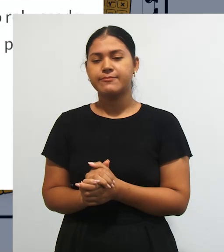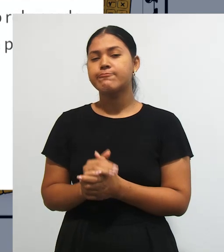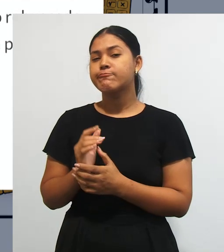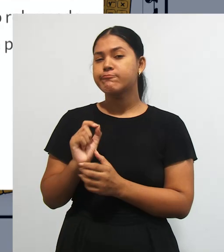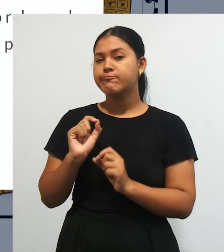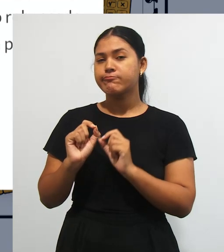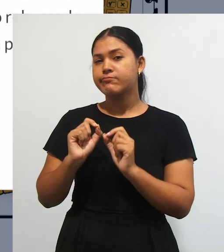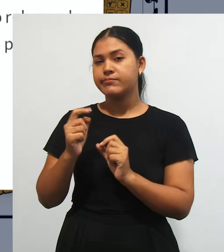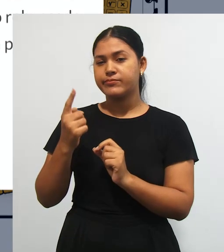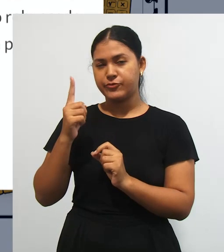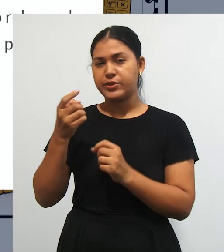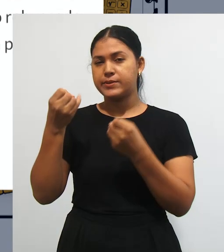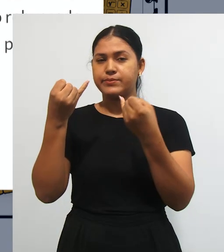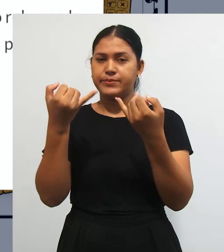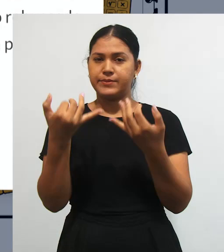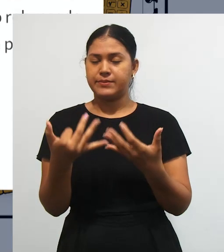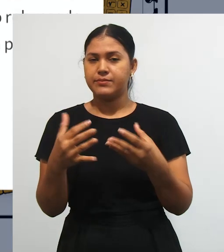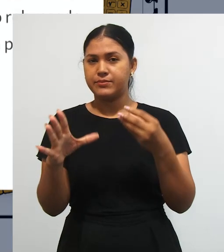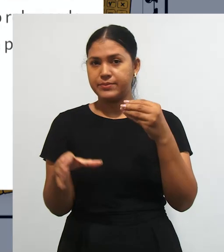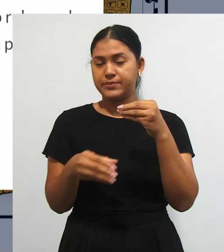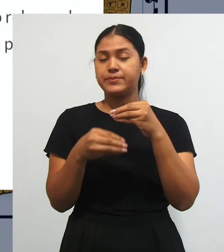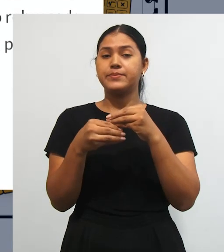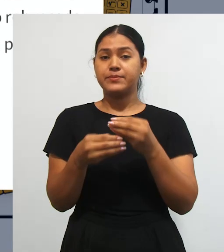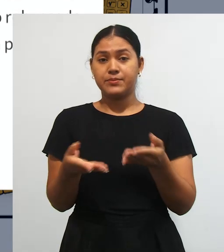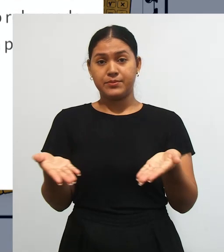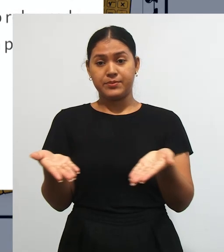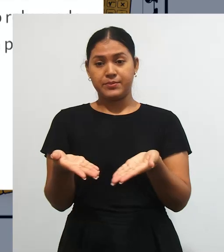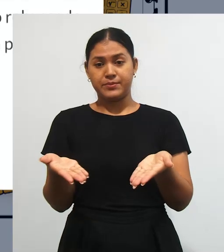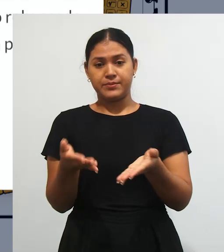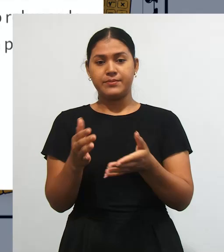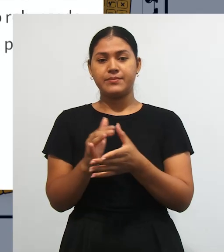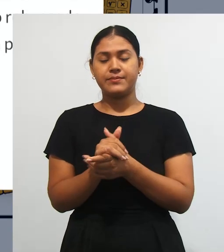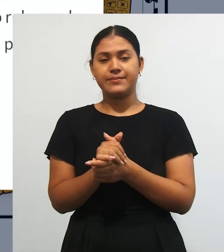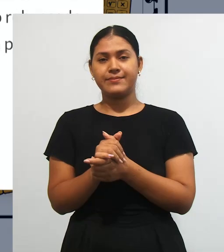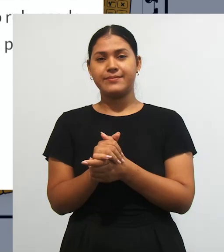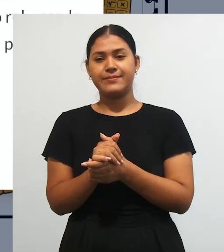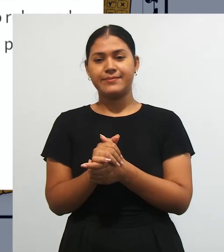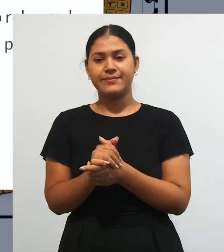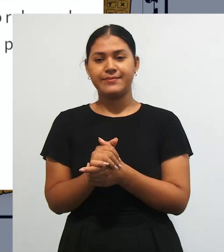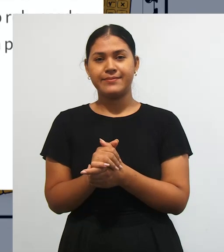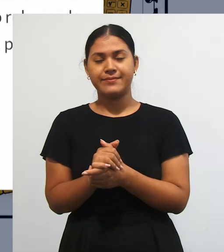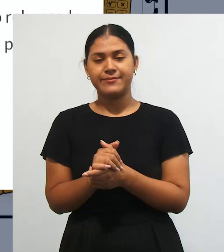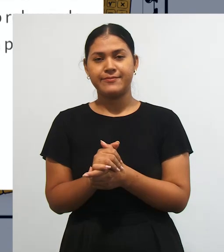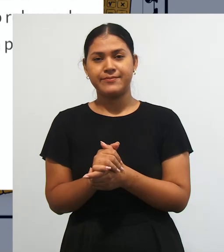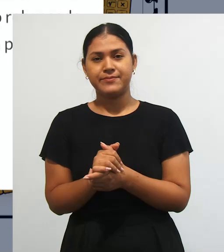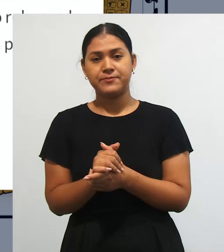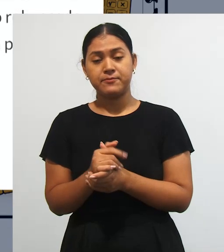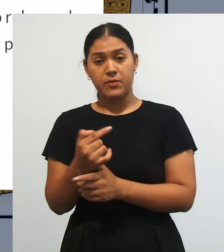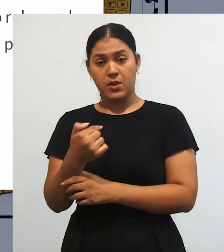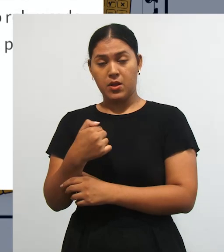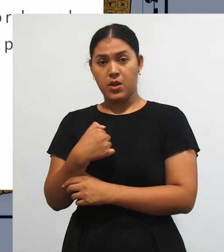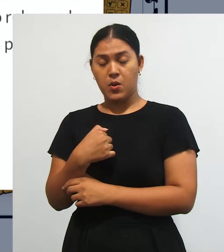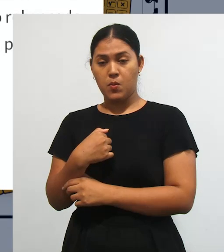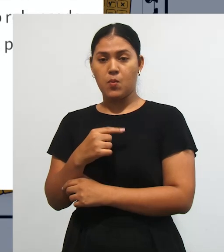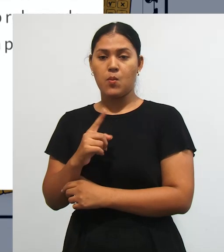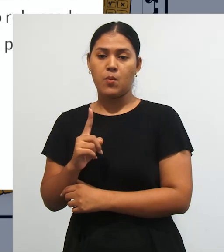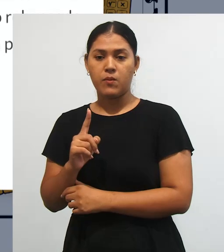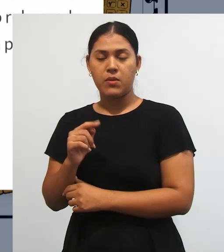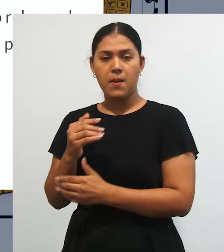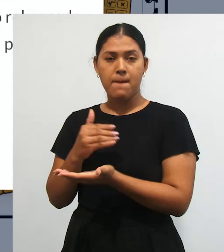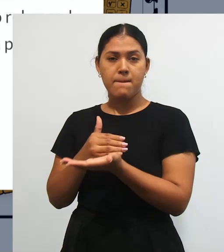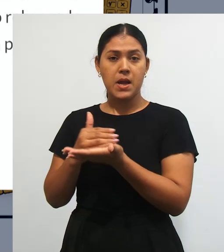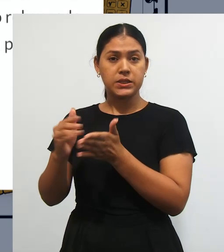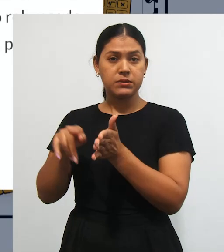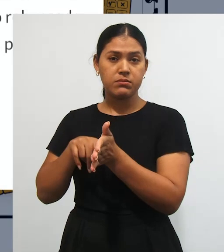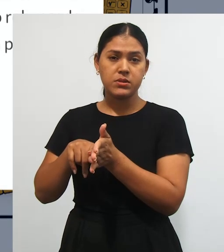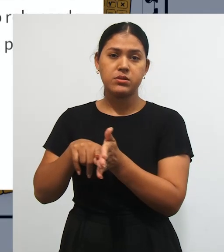que acontece? A gente viu agora esse esquema do Pedro Demo, né, de que eu tenho